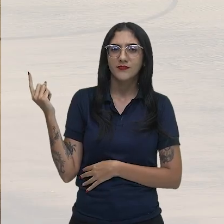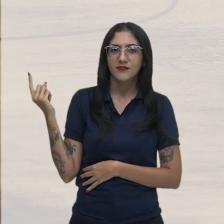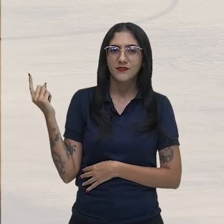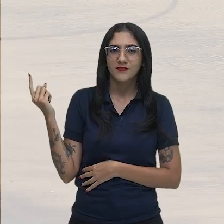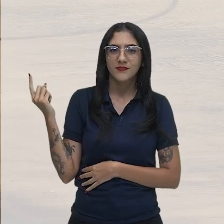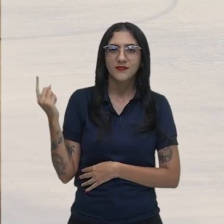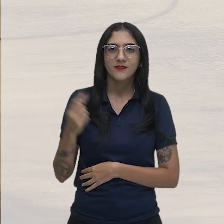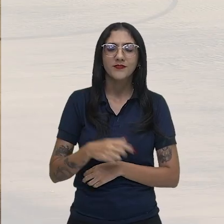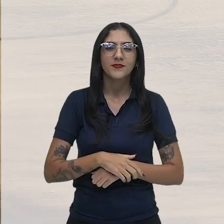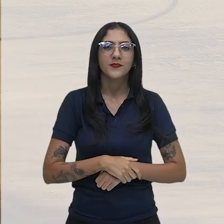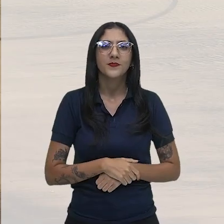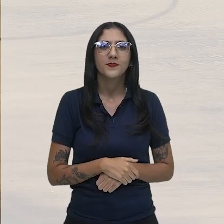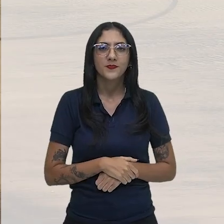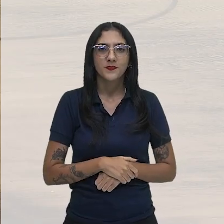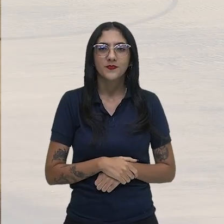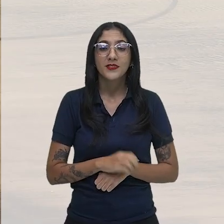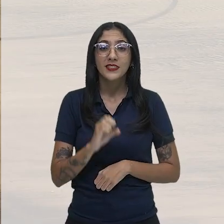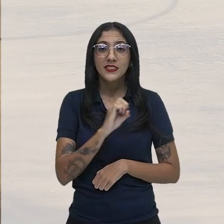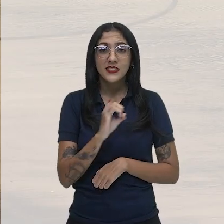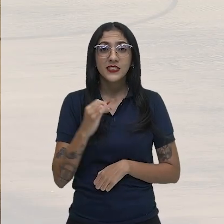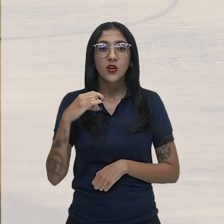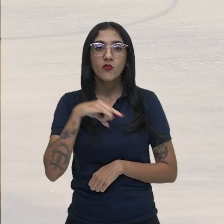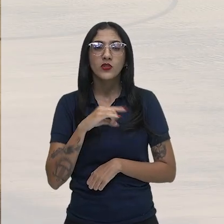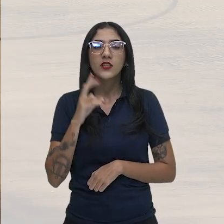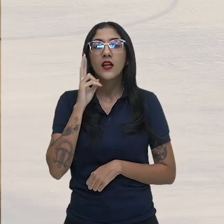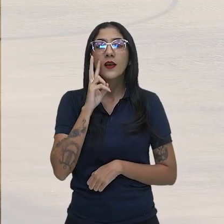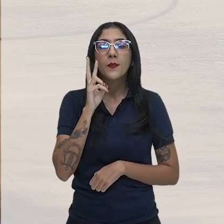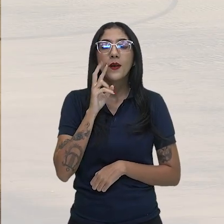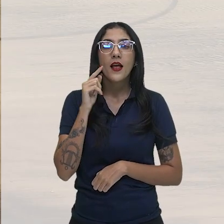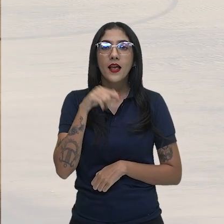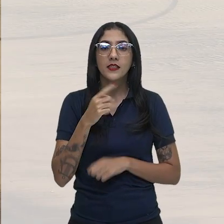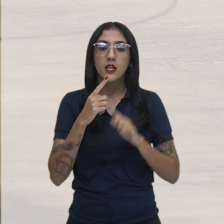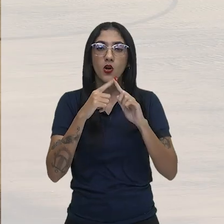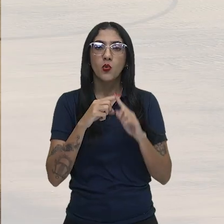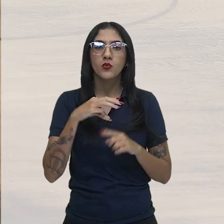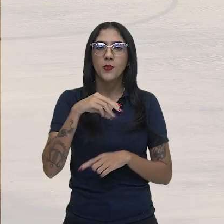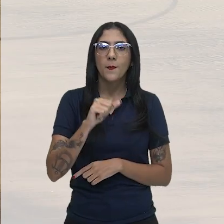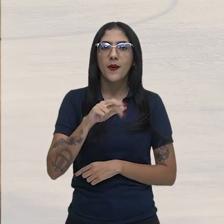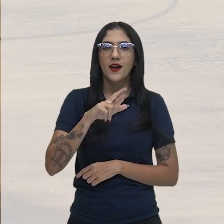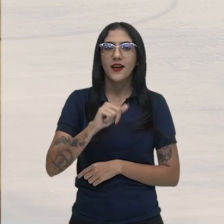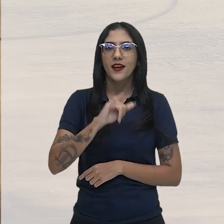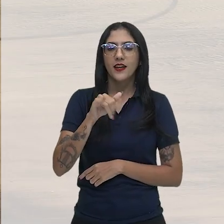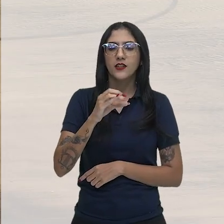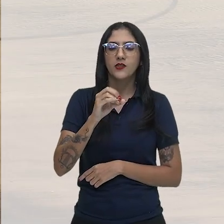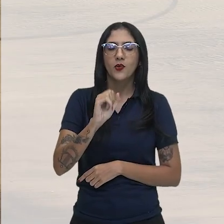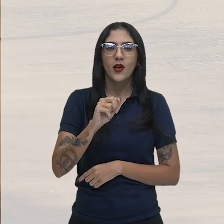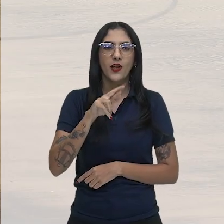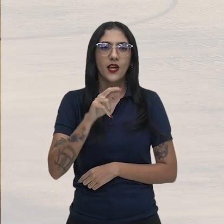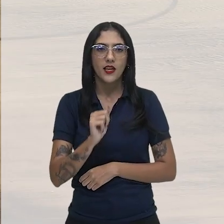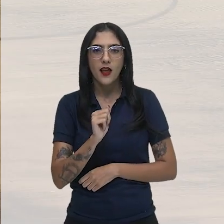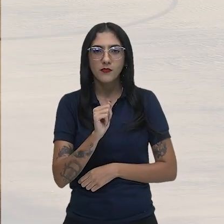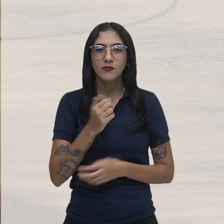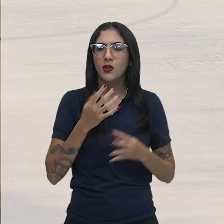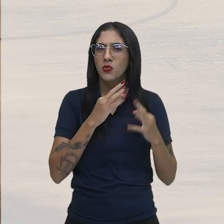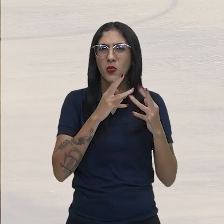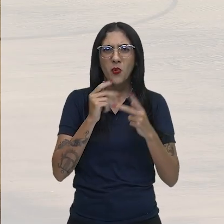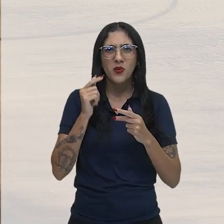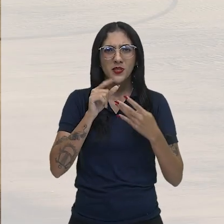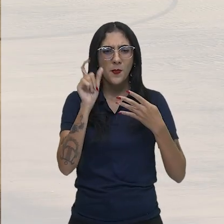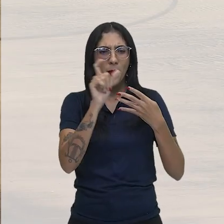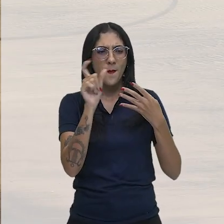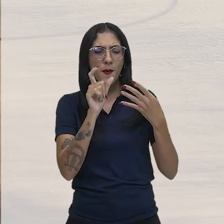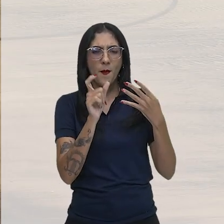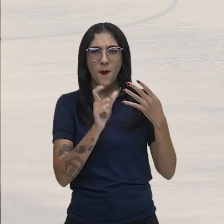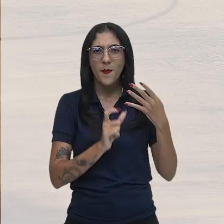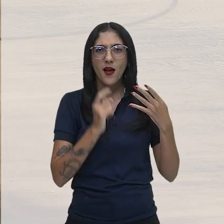cabeçada e lambuzada. Quem falou? Luta Marajoara acertou. Então, todos aqueles nomes que eu falei para